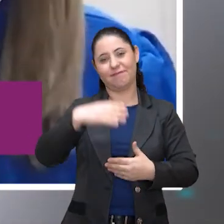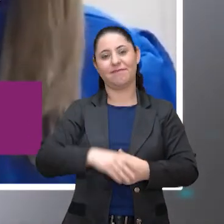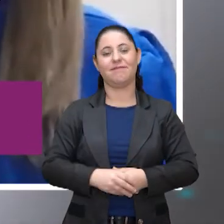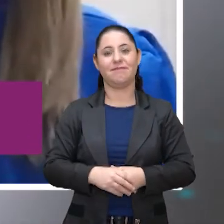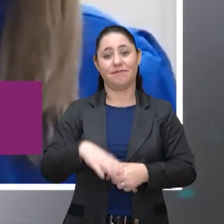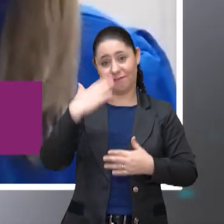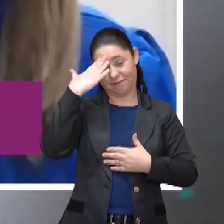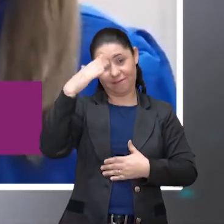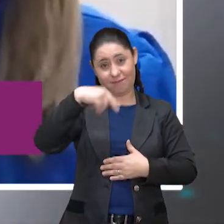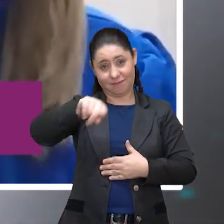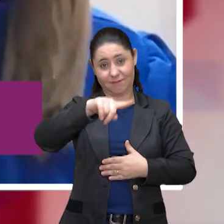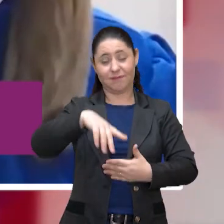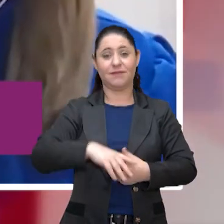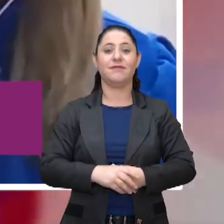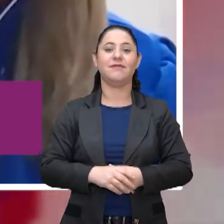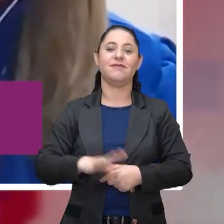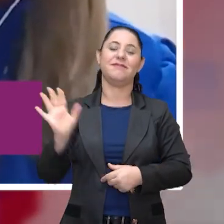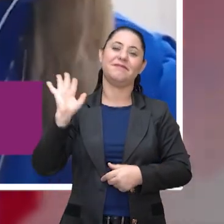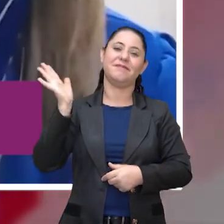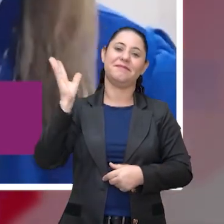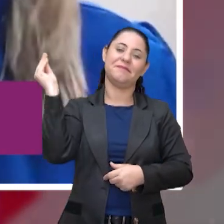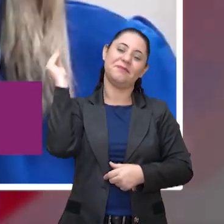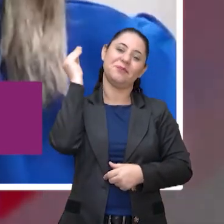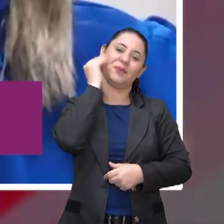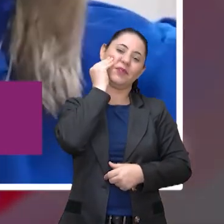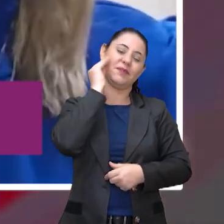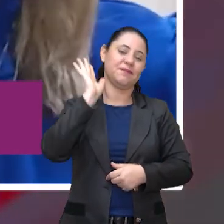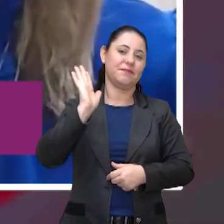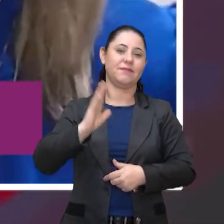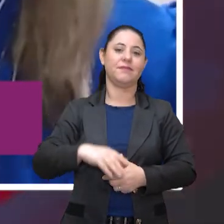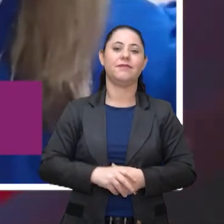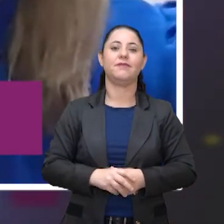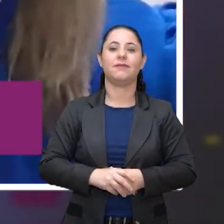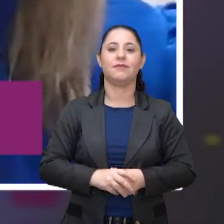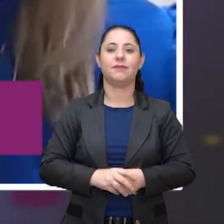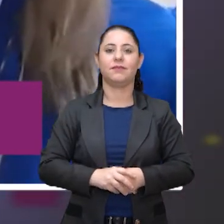obrigada. Obrigada a vocês. Até mais. Beijo. Até mais.